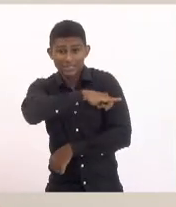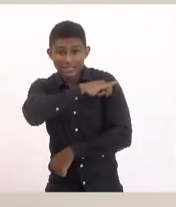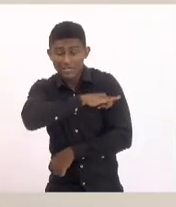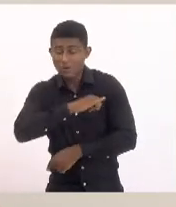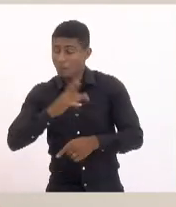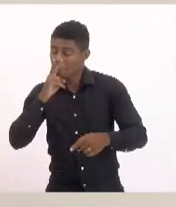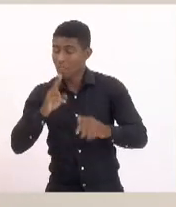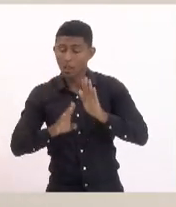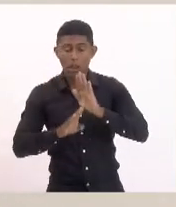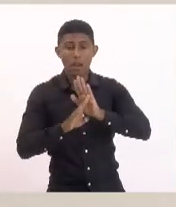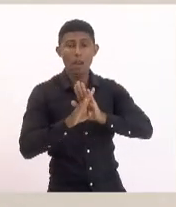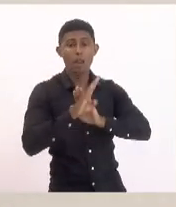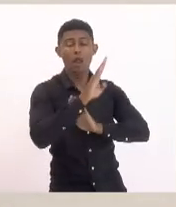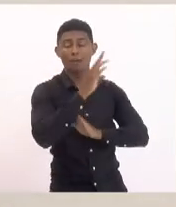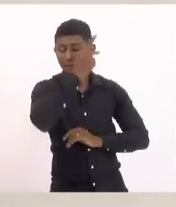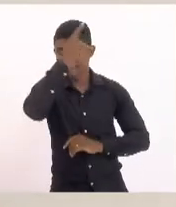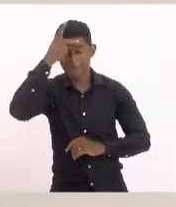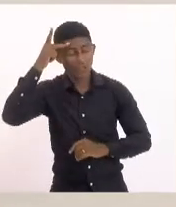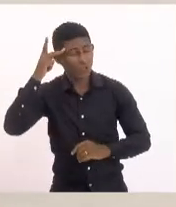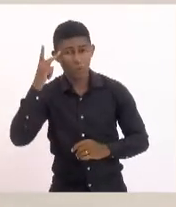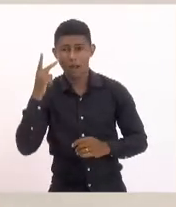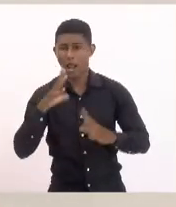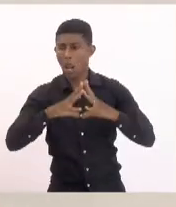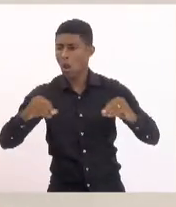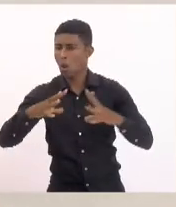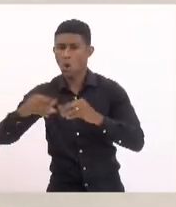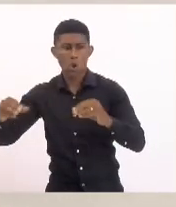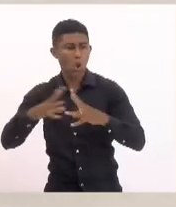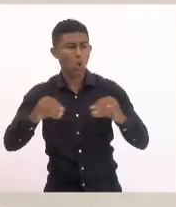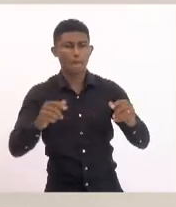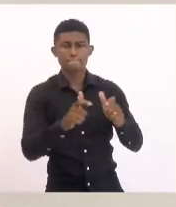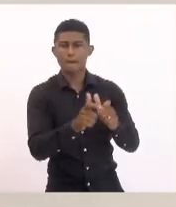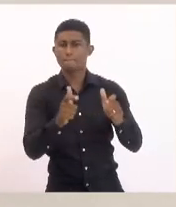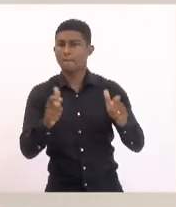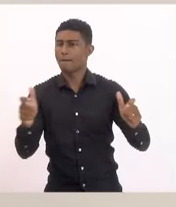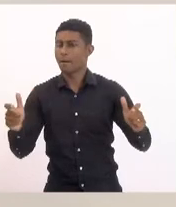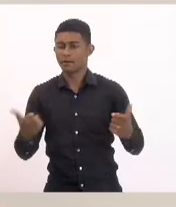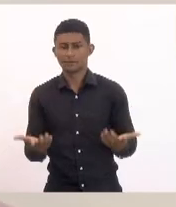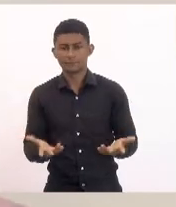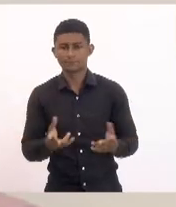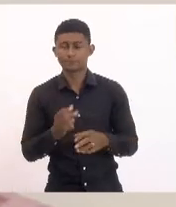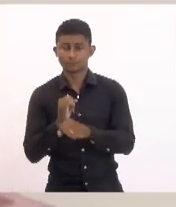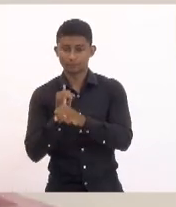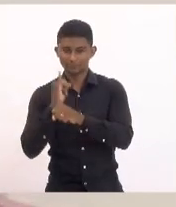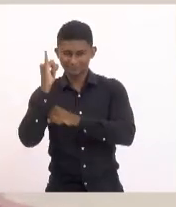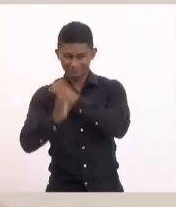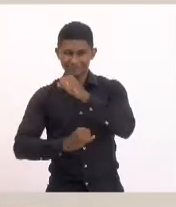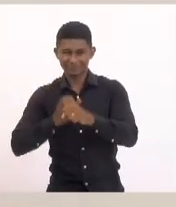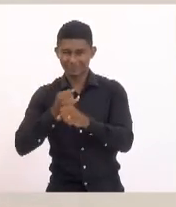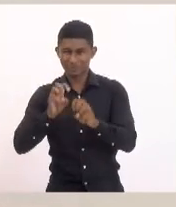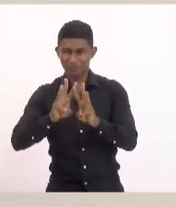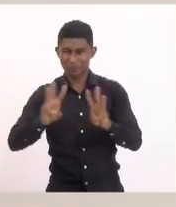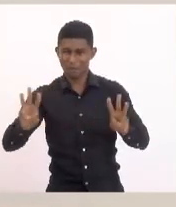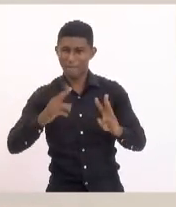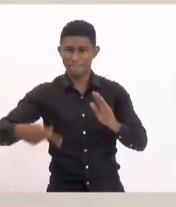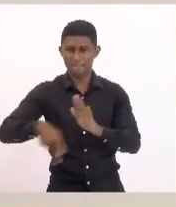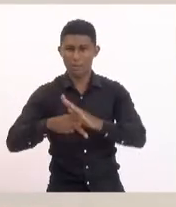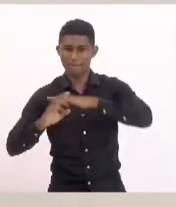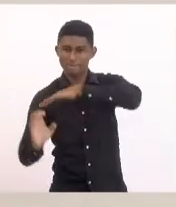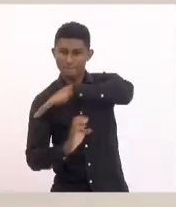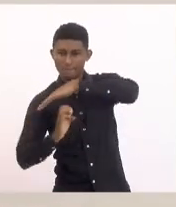a publicação vindo, seja no site dessas empresas ou nas suas contas